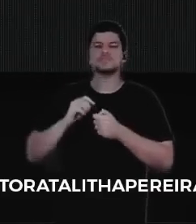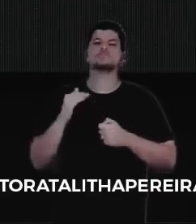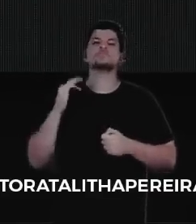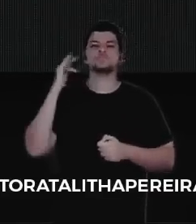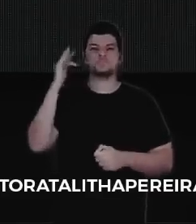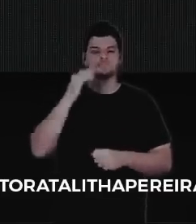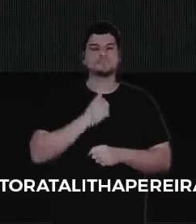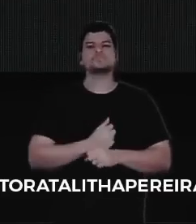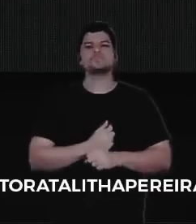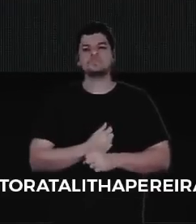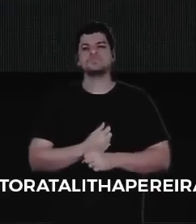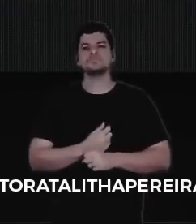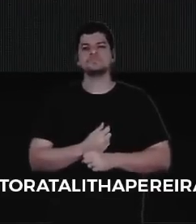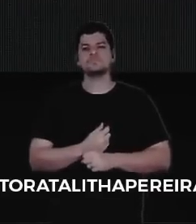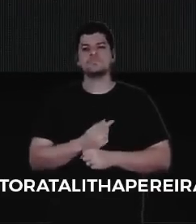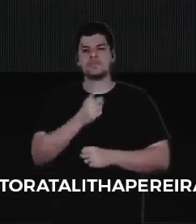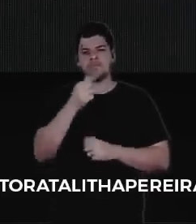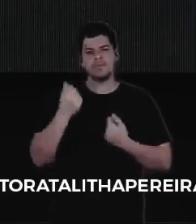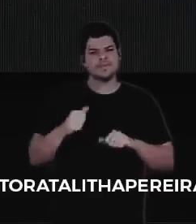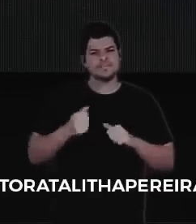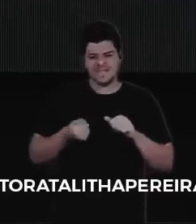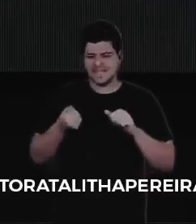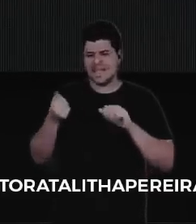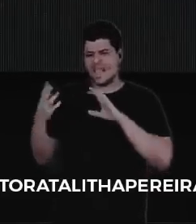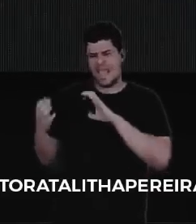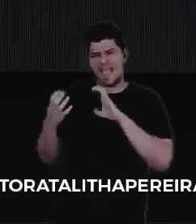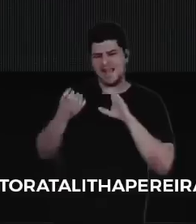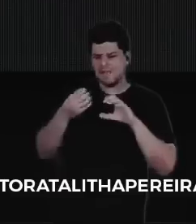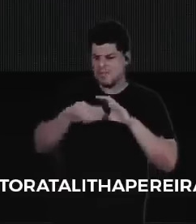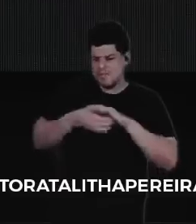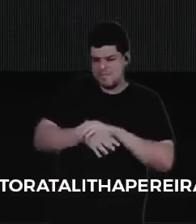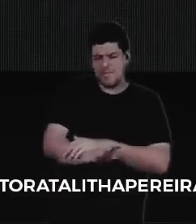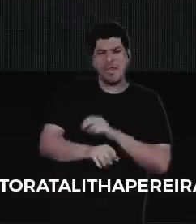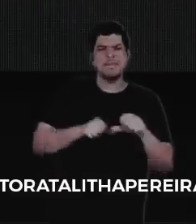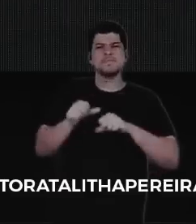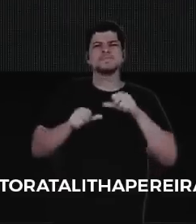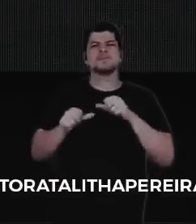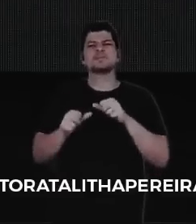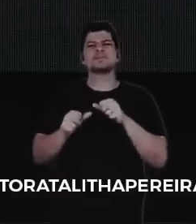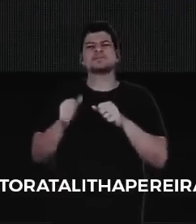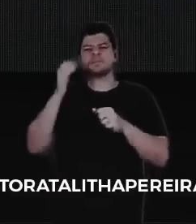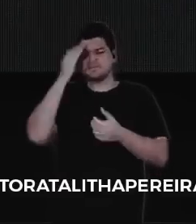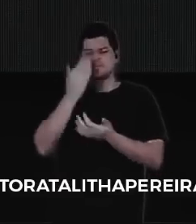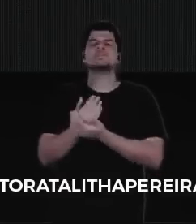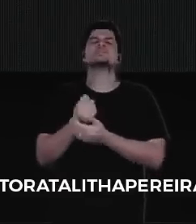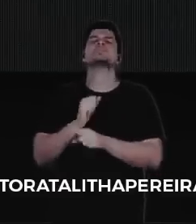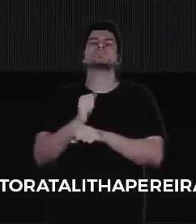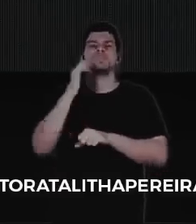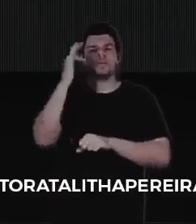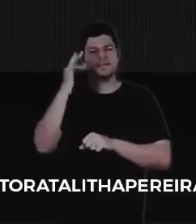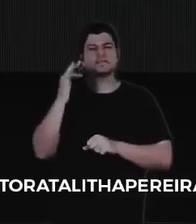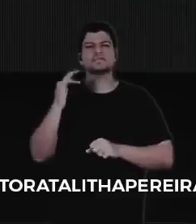fazendo. Muda o hábito de reclamar pelo hábito de ter esperança através daquilo que sai da sua boca.